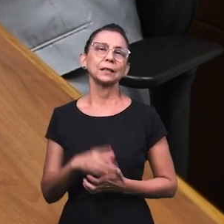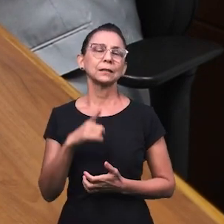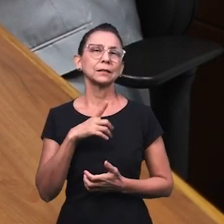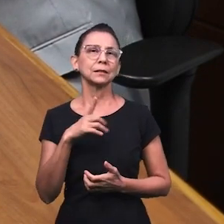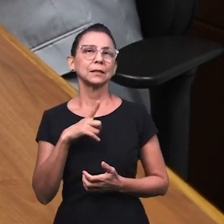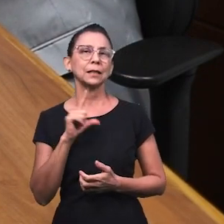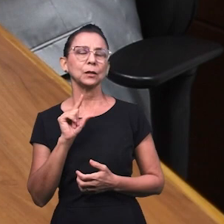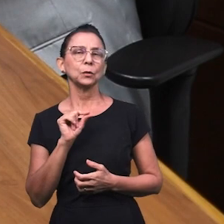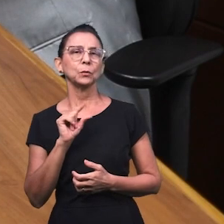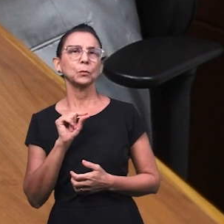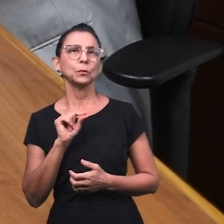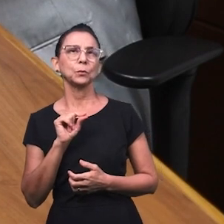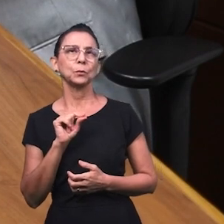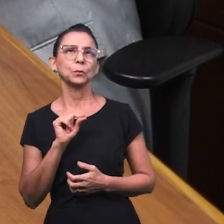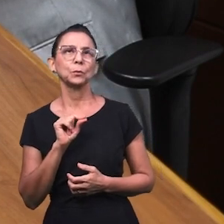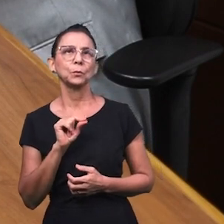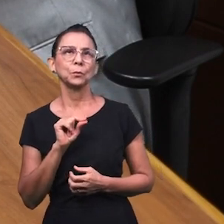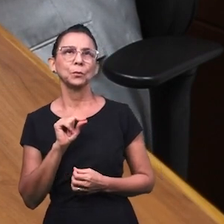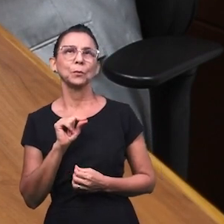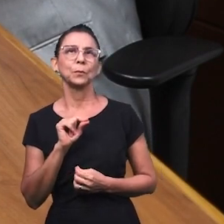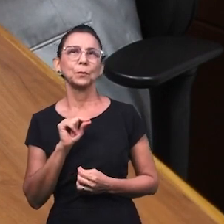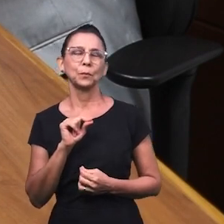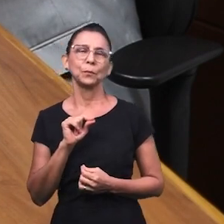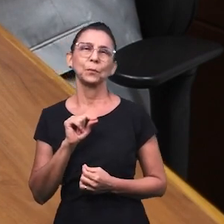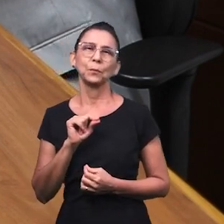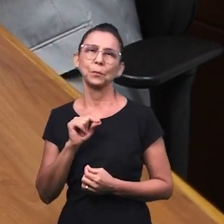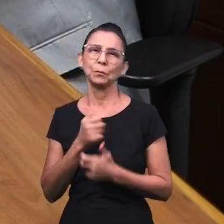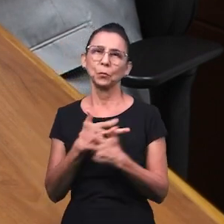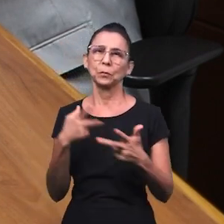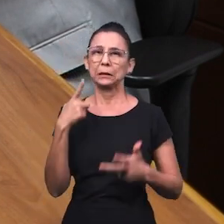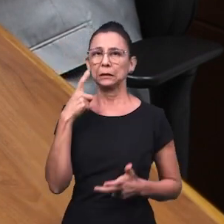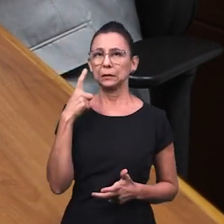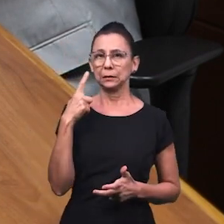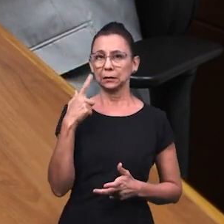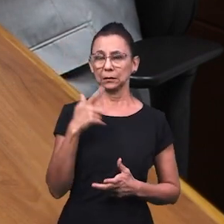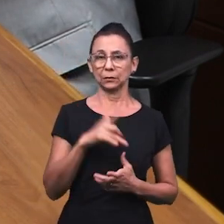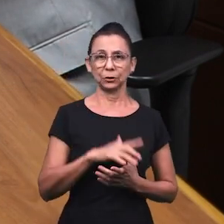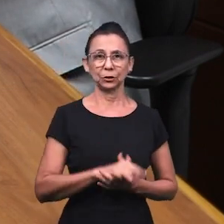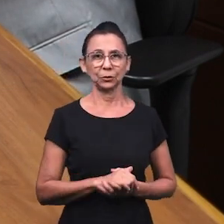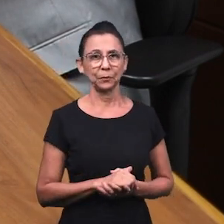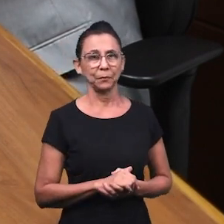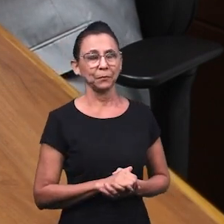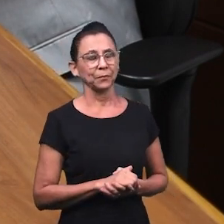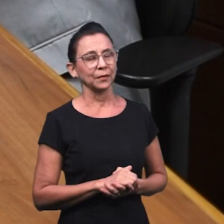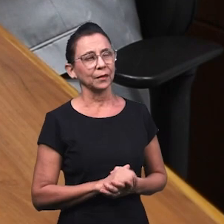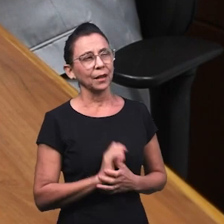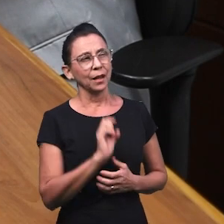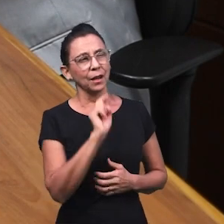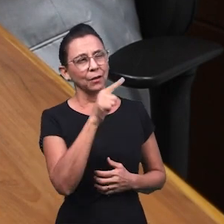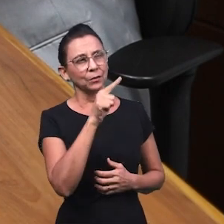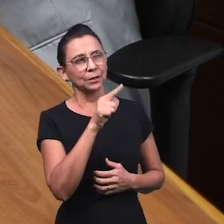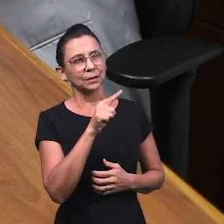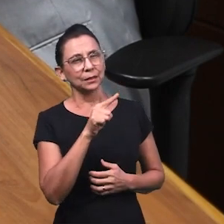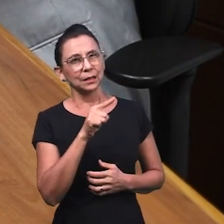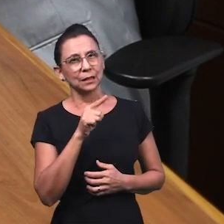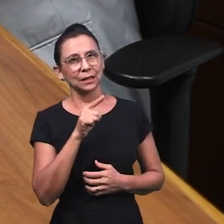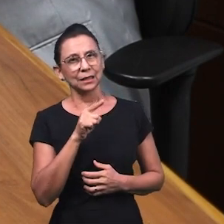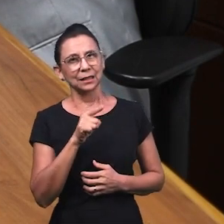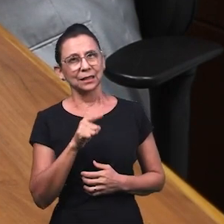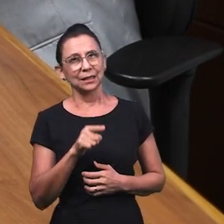seu respeito que é muito interessante. Você toca e